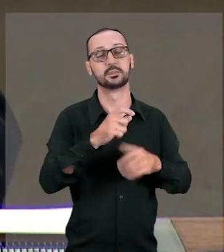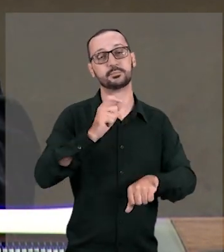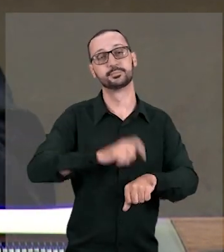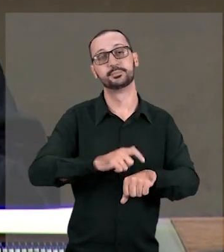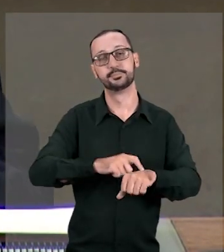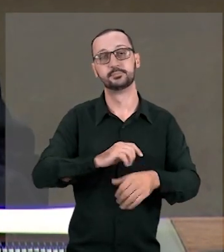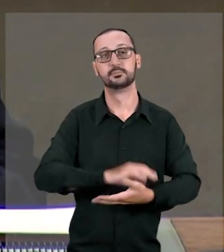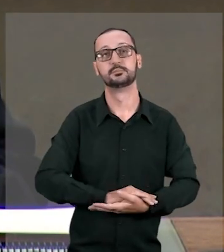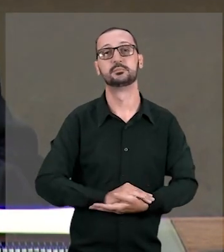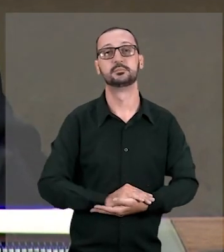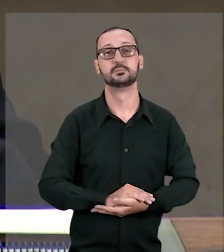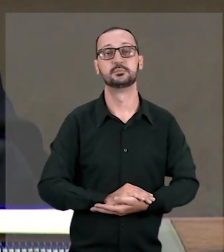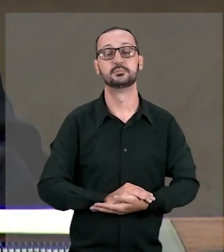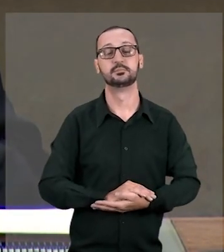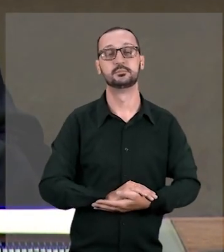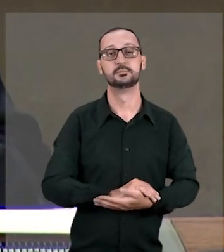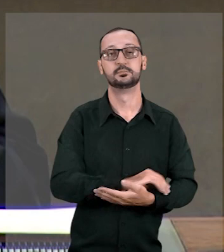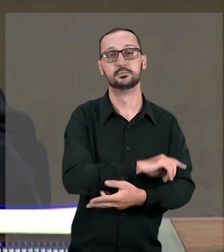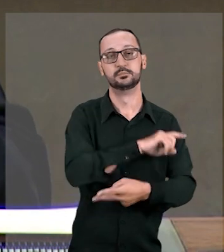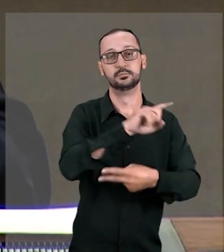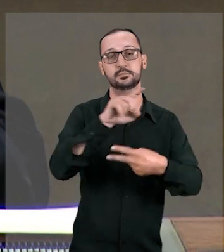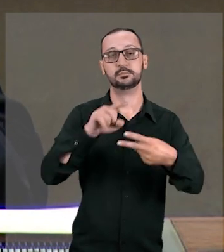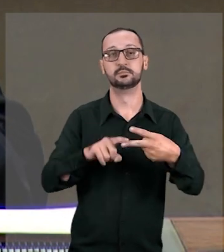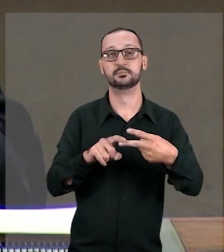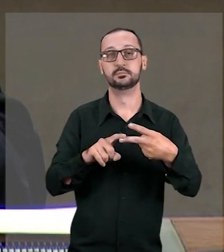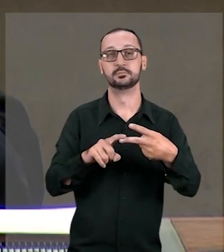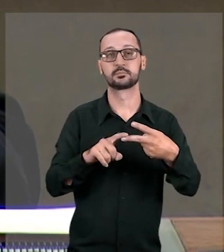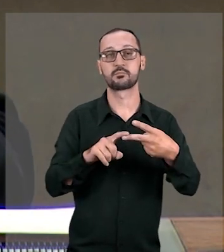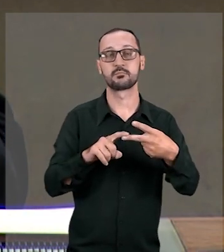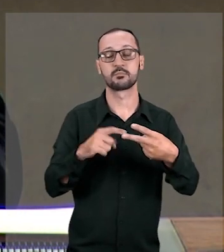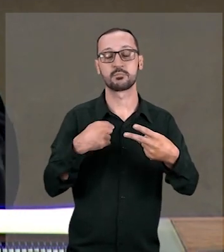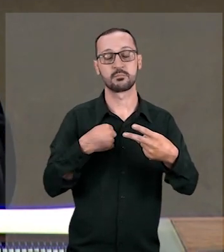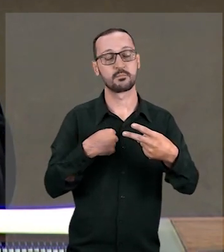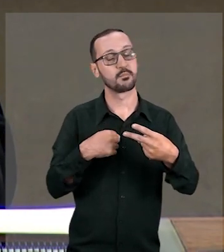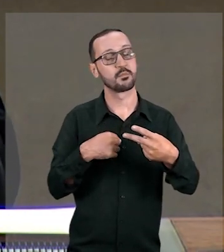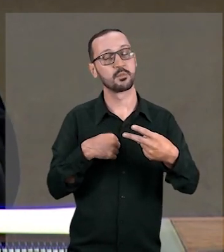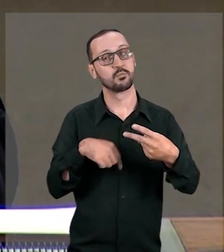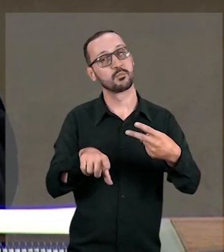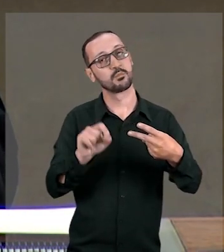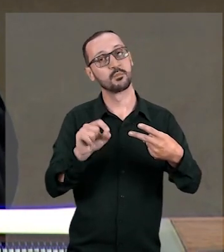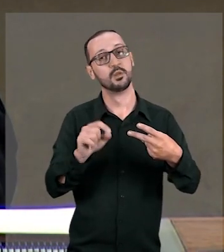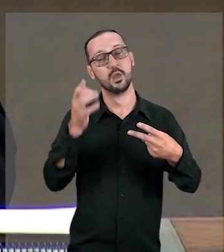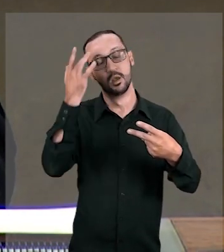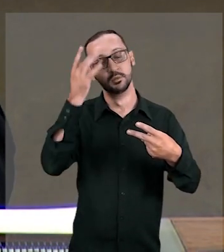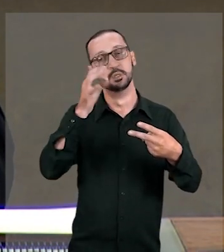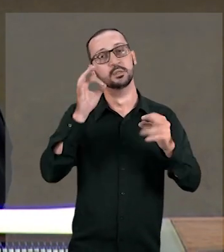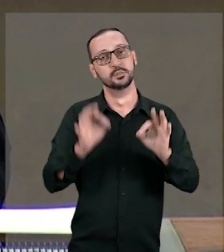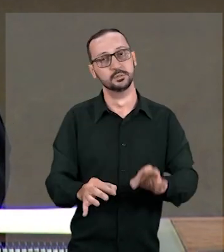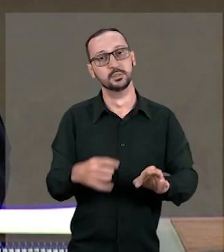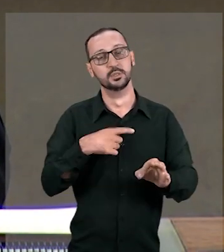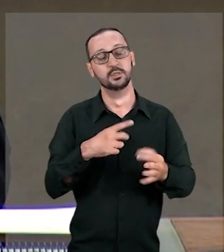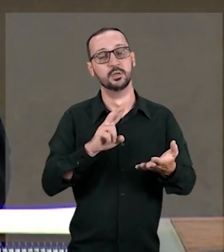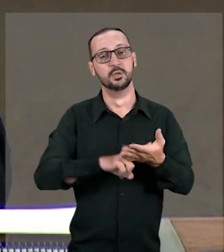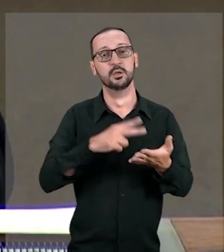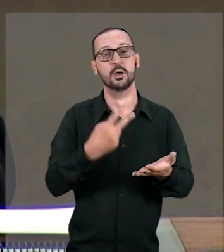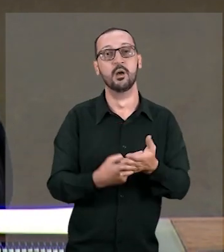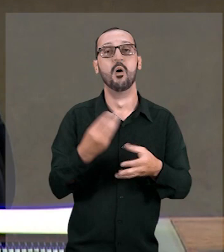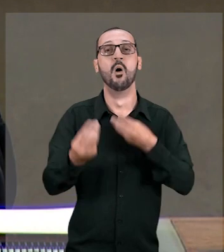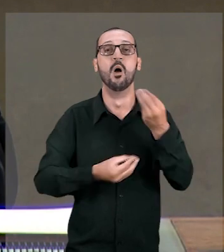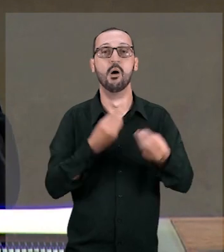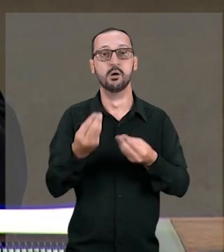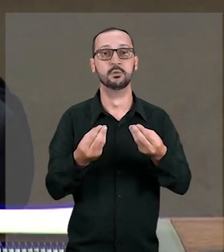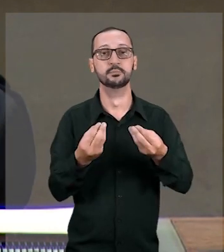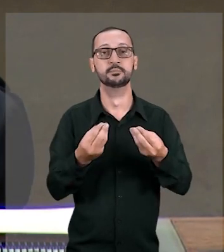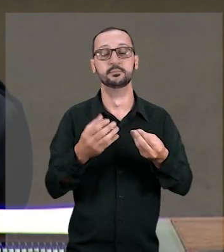situação. O segundo passo que eu adoto e acho que é o modo correto de interpretar é